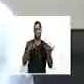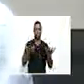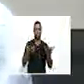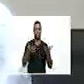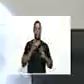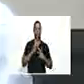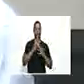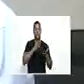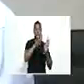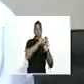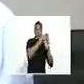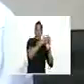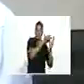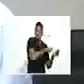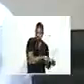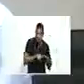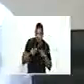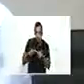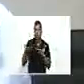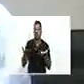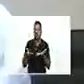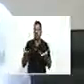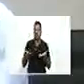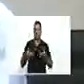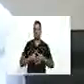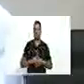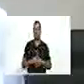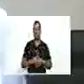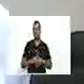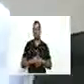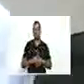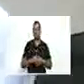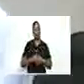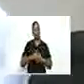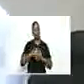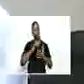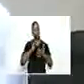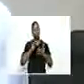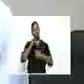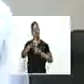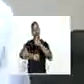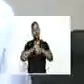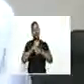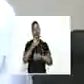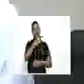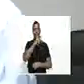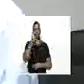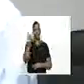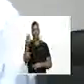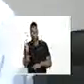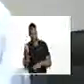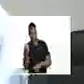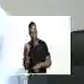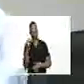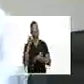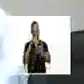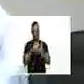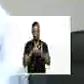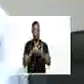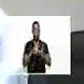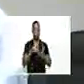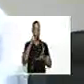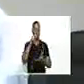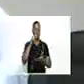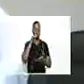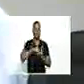contra proposta que tá sendo apresentada aqui até o ano de 2020 que é o último ano dessa atual